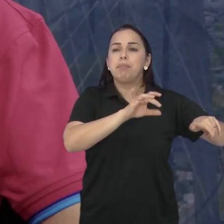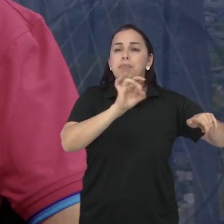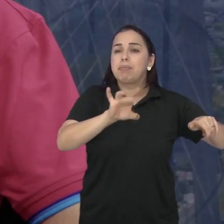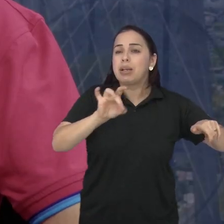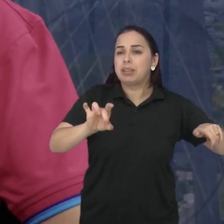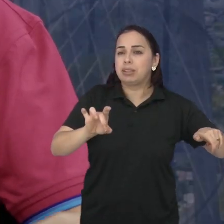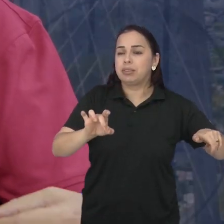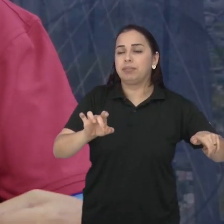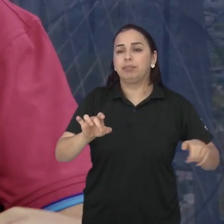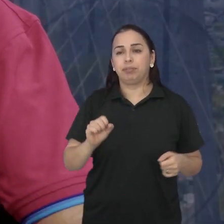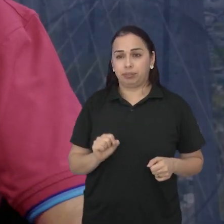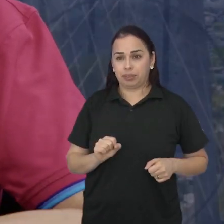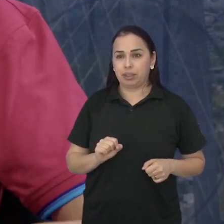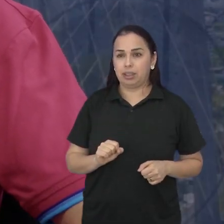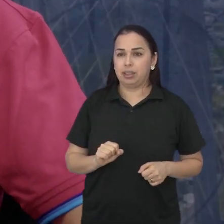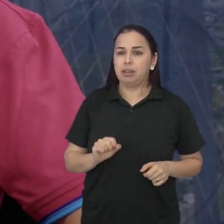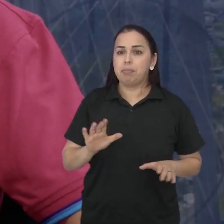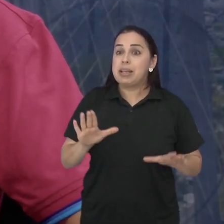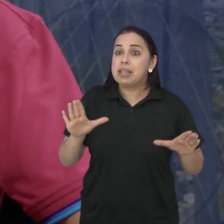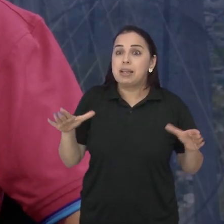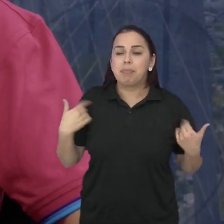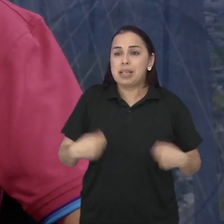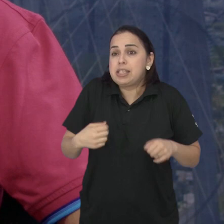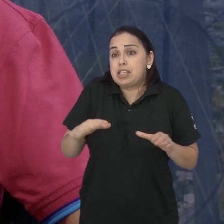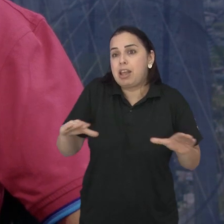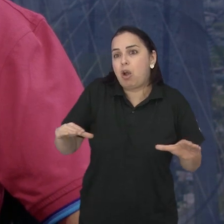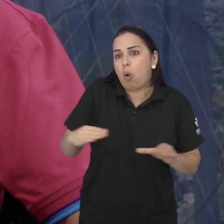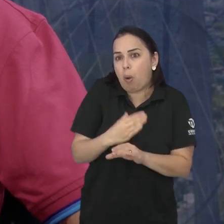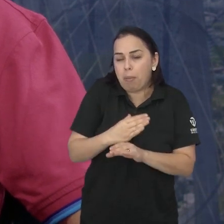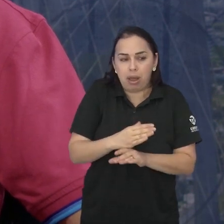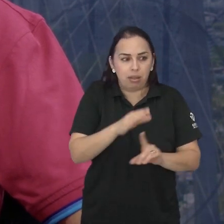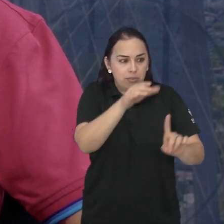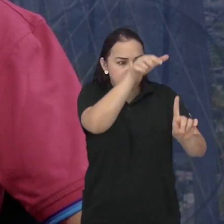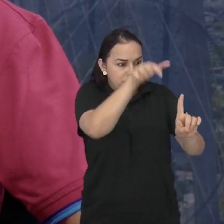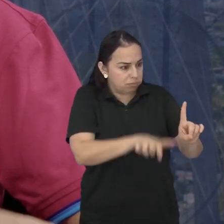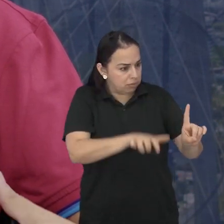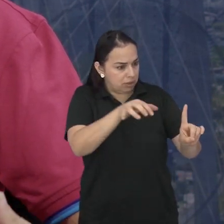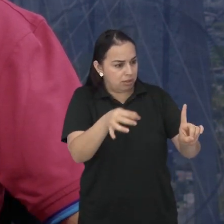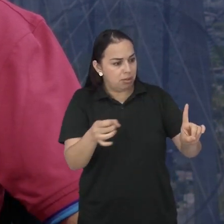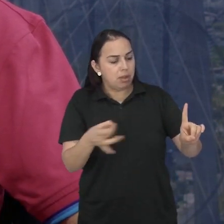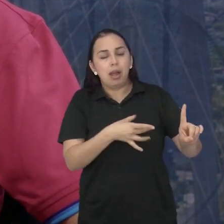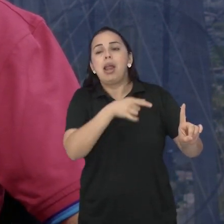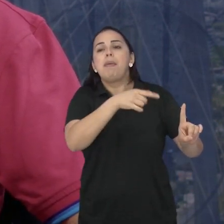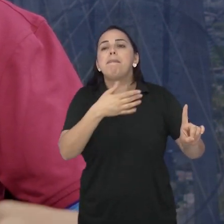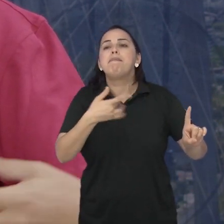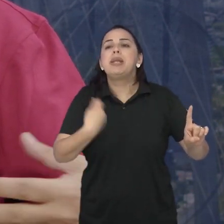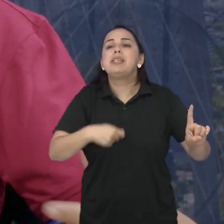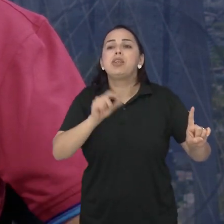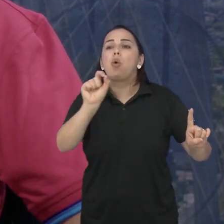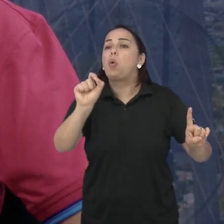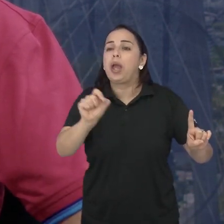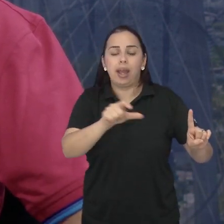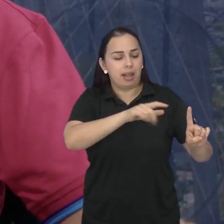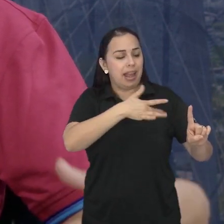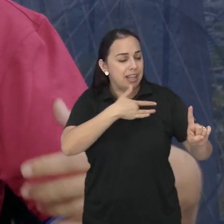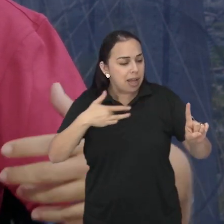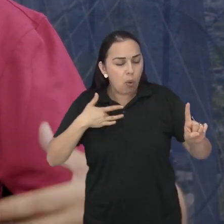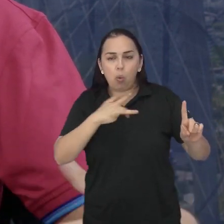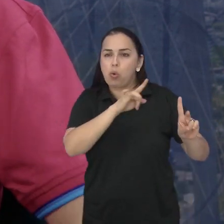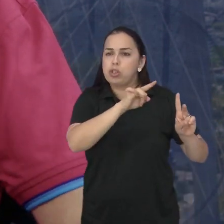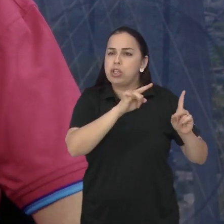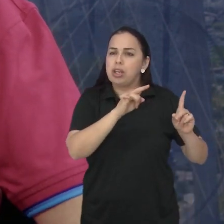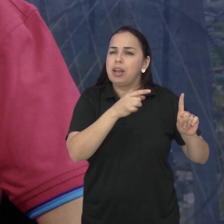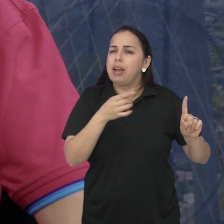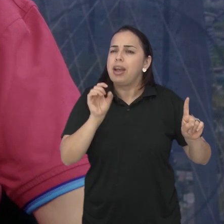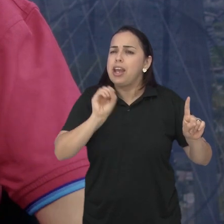completar, trazer a integralidade do sujeito, como sujeito integral. O que ele precisa na saúde? O que ele precisa da educação?